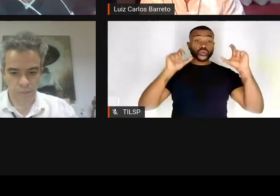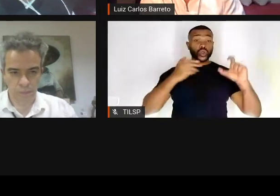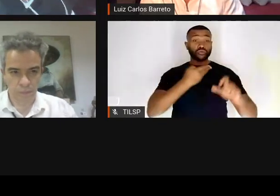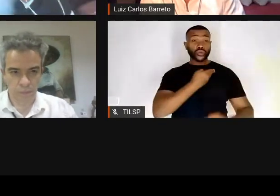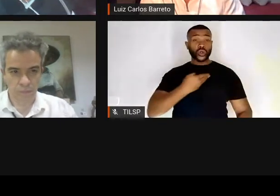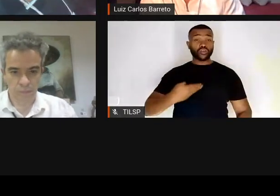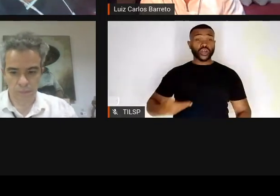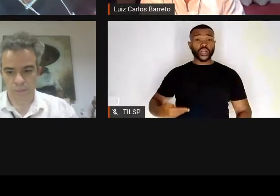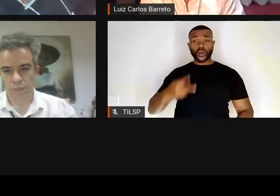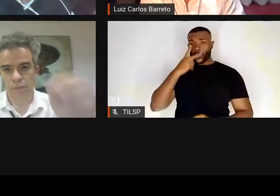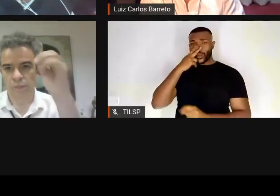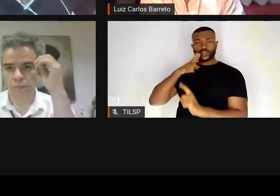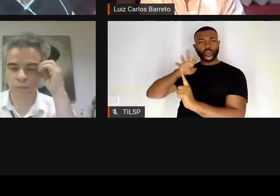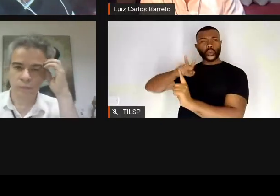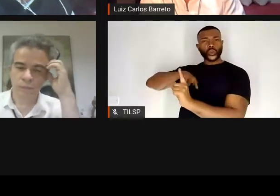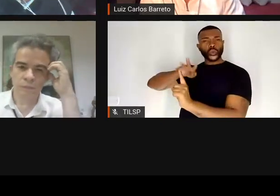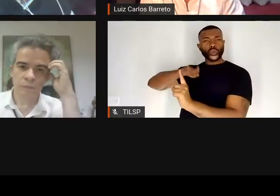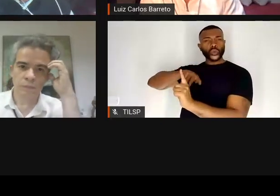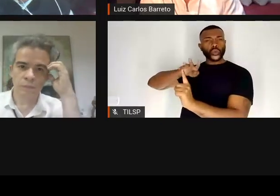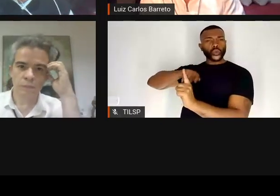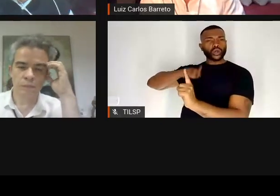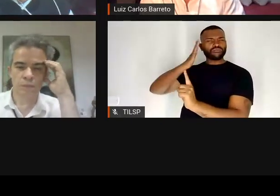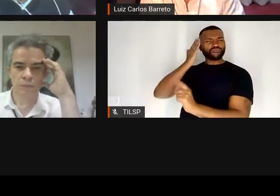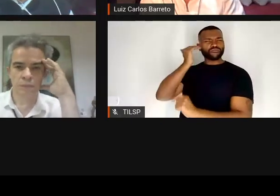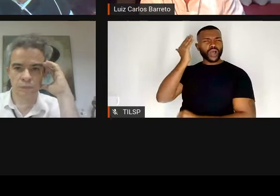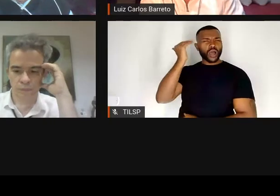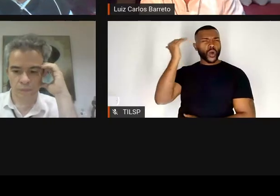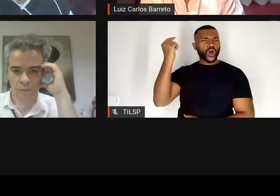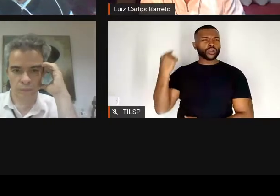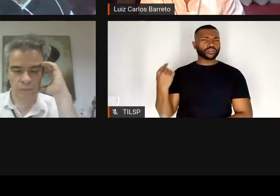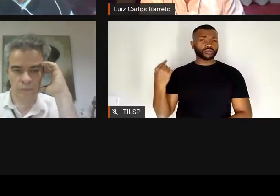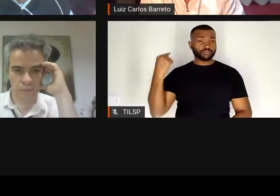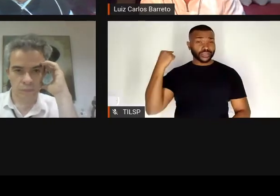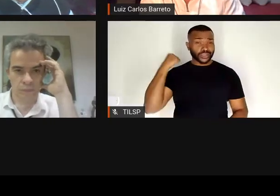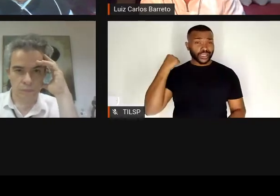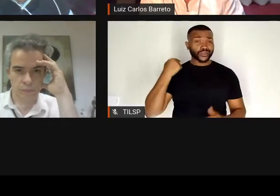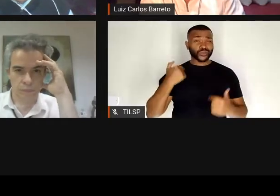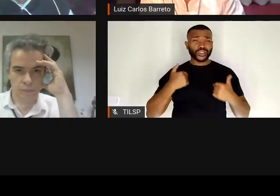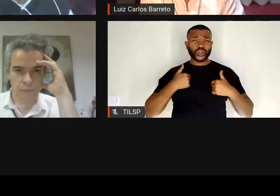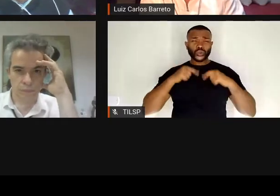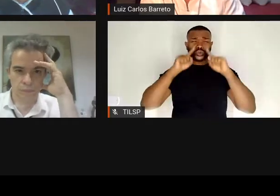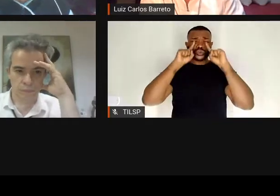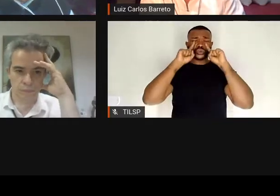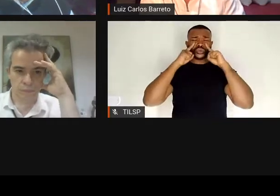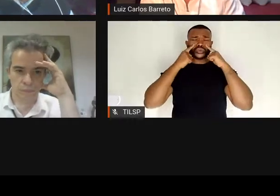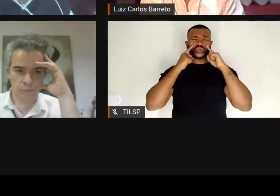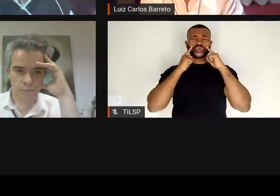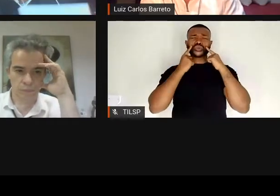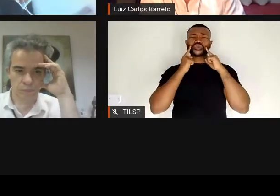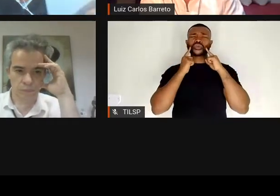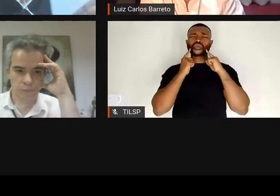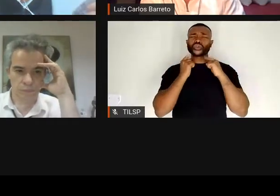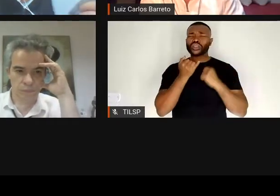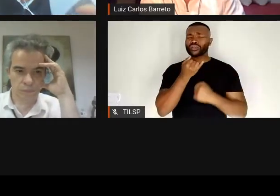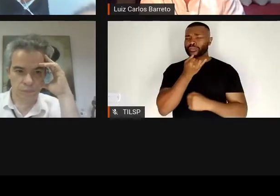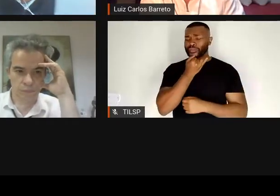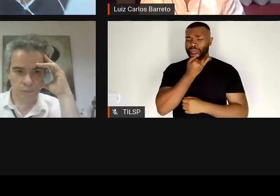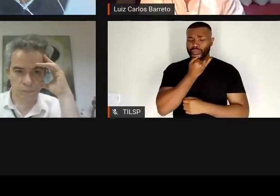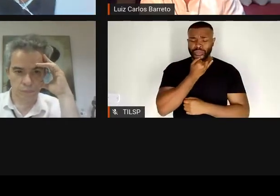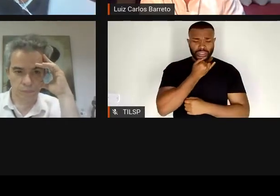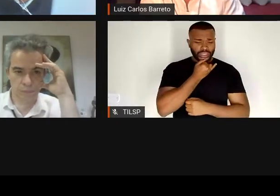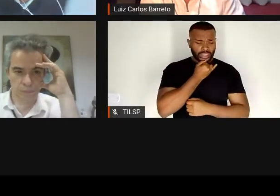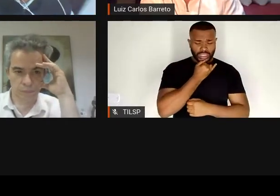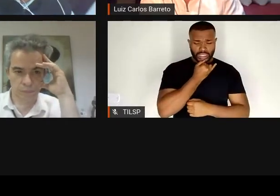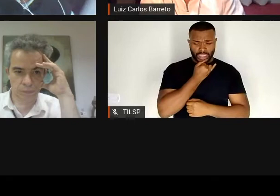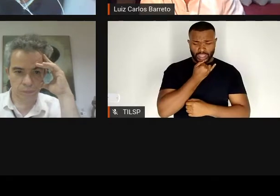era como astro de Hollywood. E então eu chorava tanto ali daquele momento tão triste, daquela